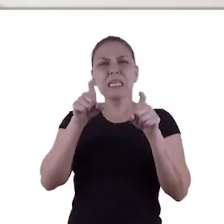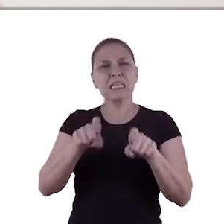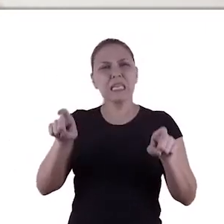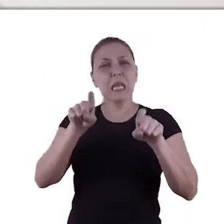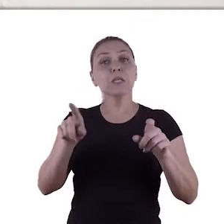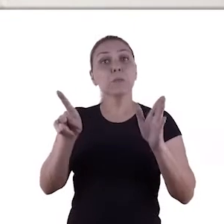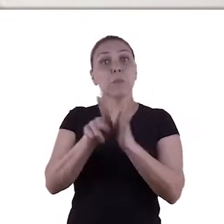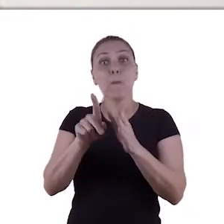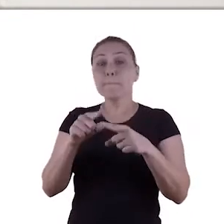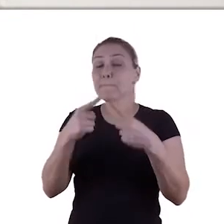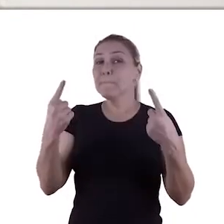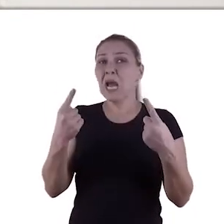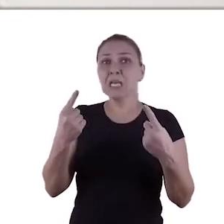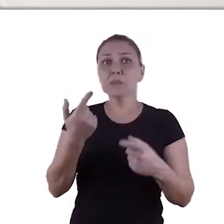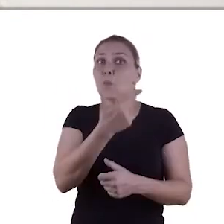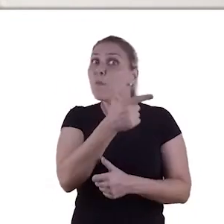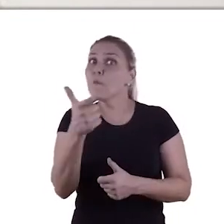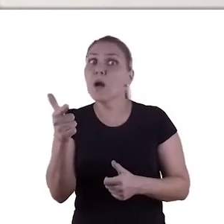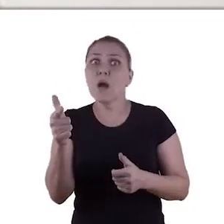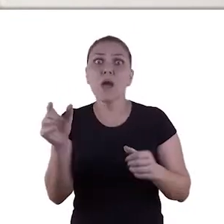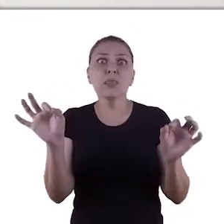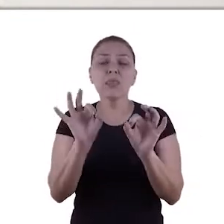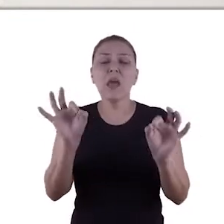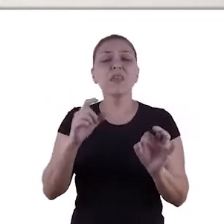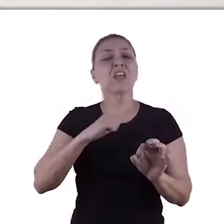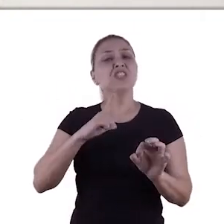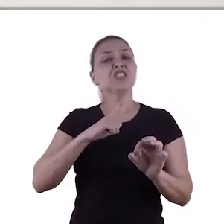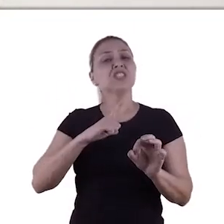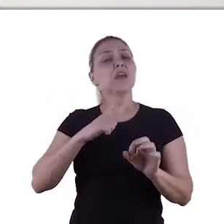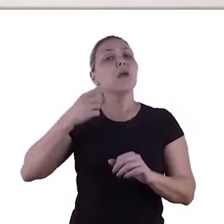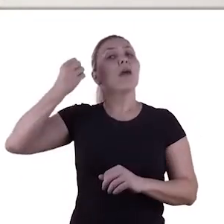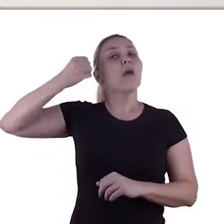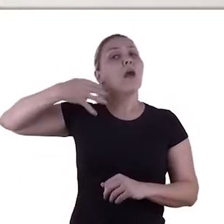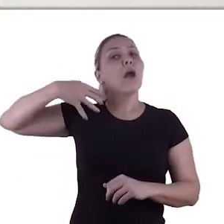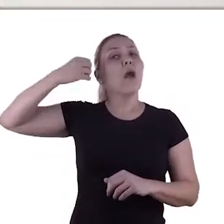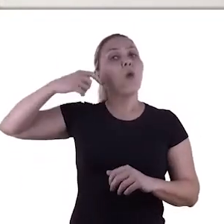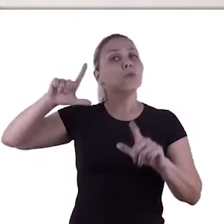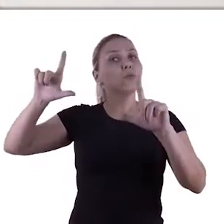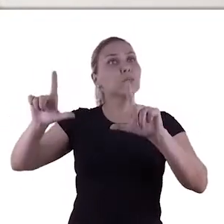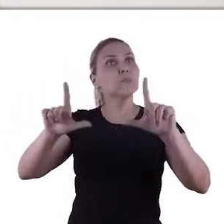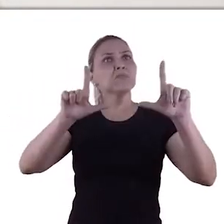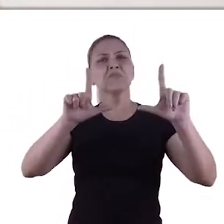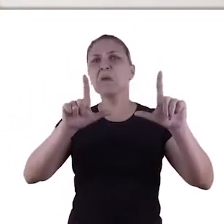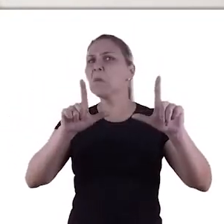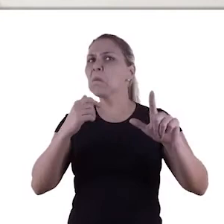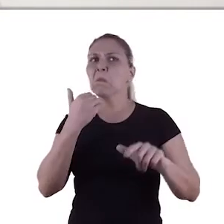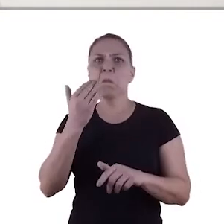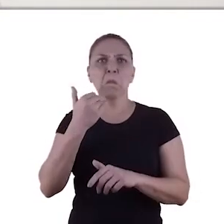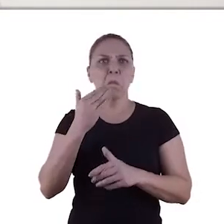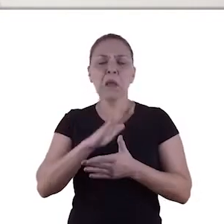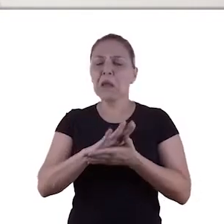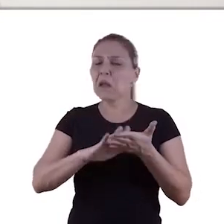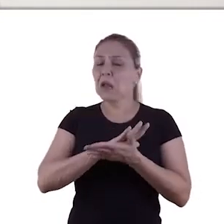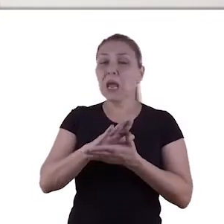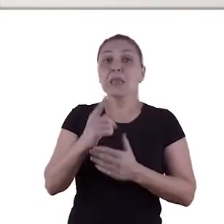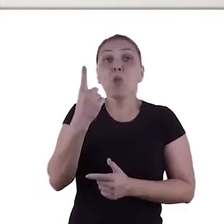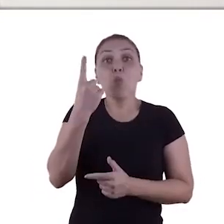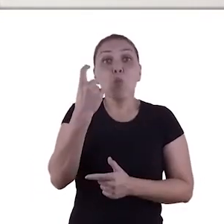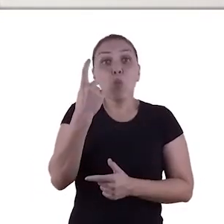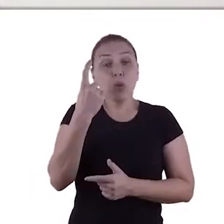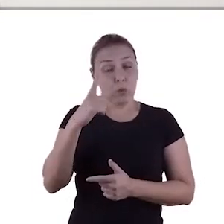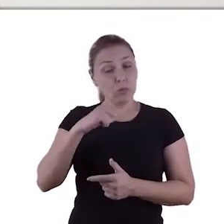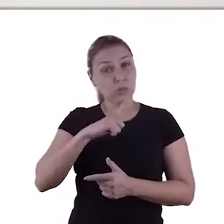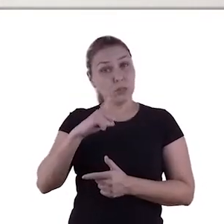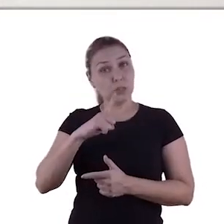que eu assisti tinha o recurso de audiodescrição. Tinha como principalmente o único